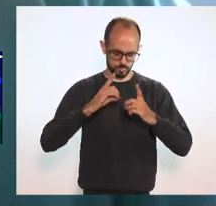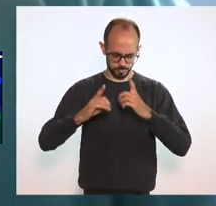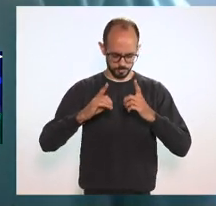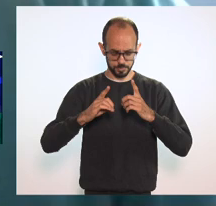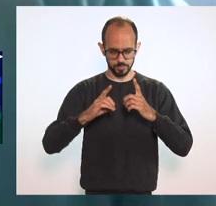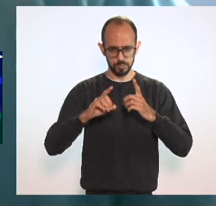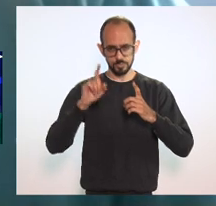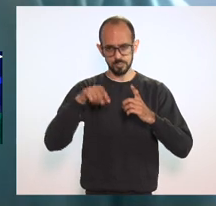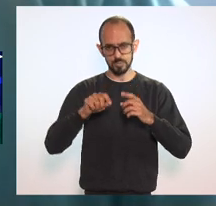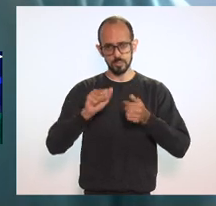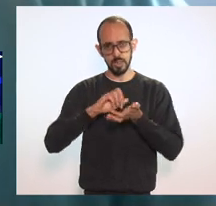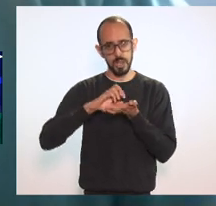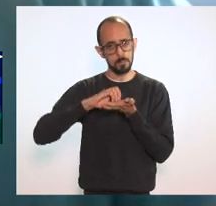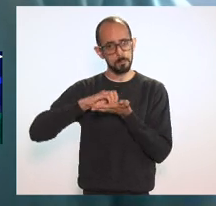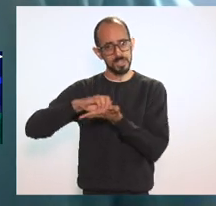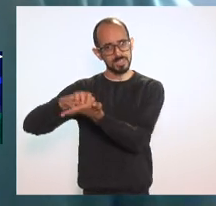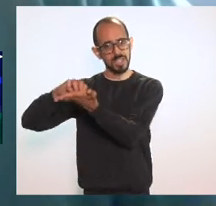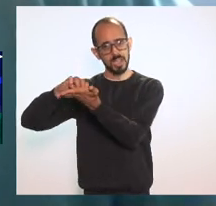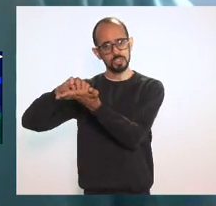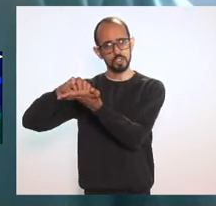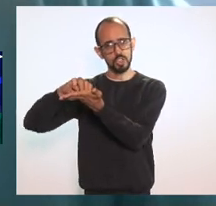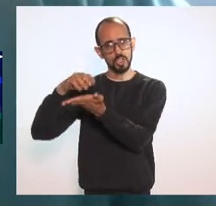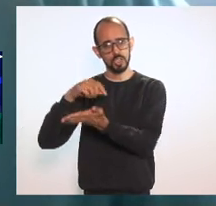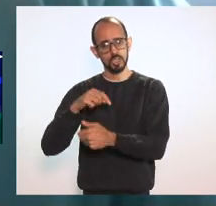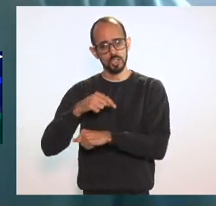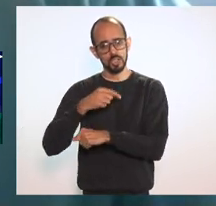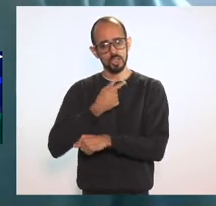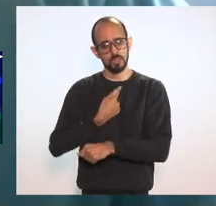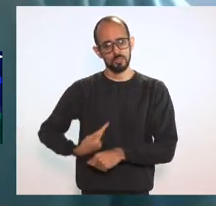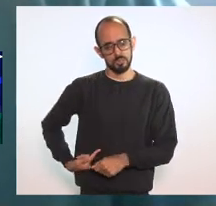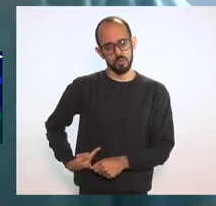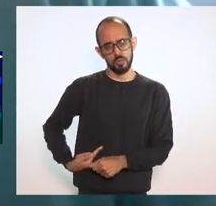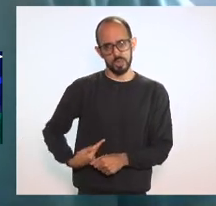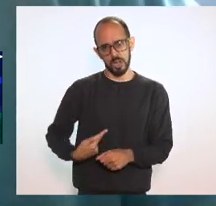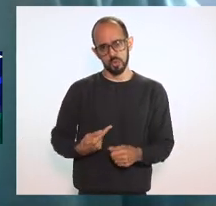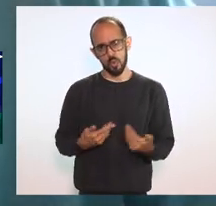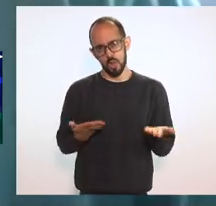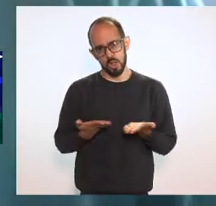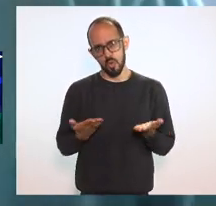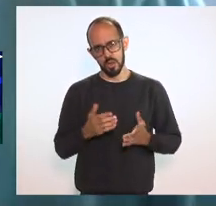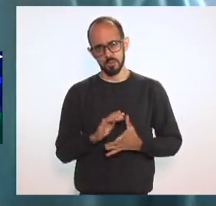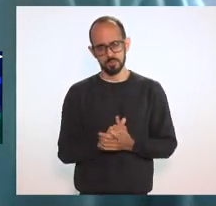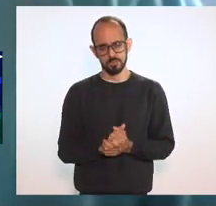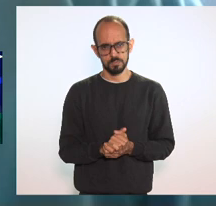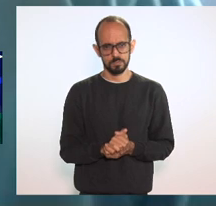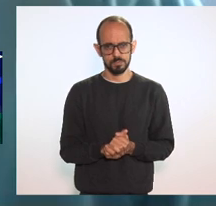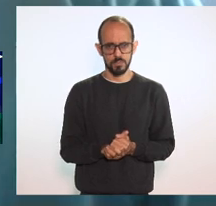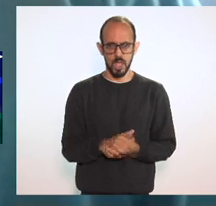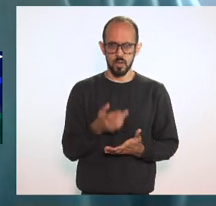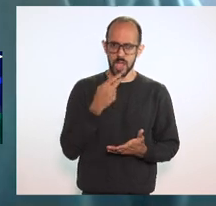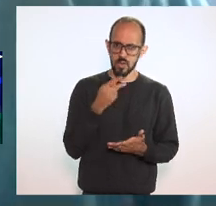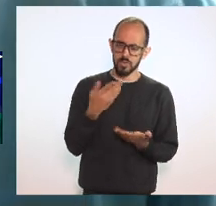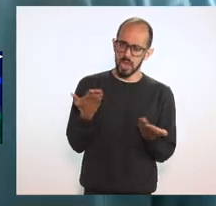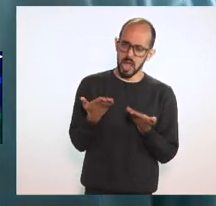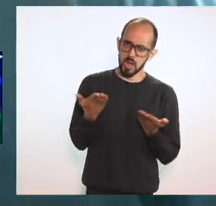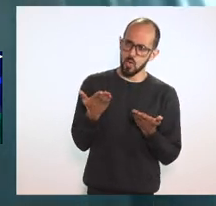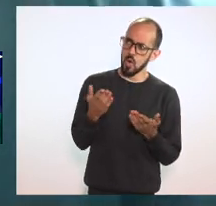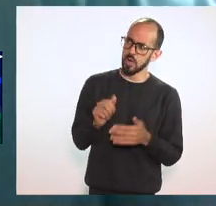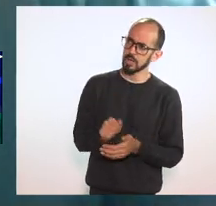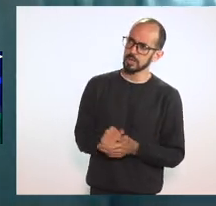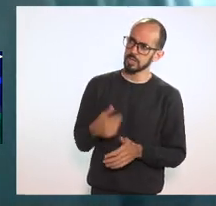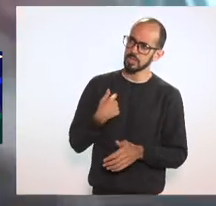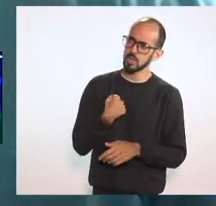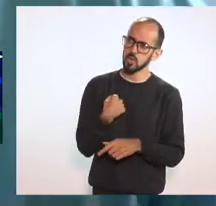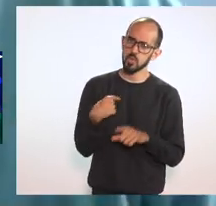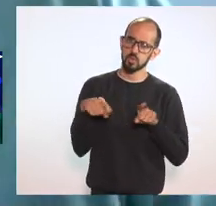mensagem enviada pelo Governador Cláudio de Castro e eu quero dizer beijo já eu